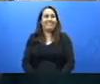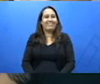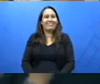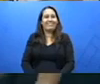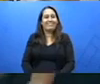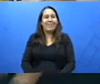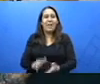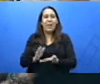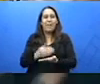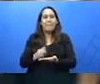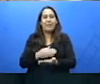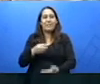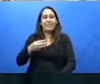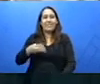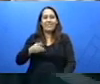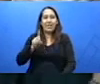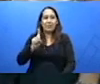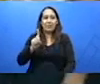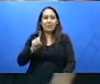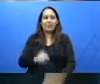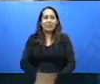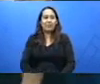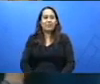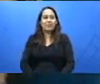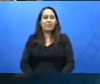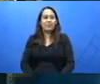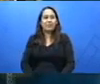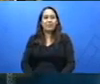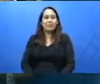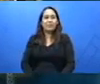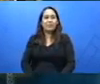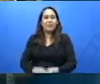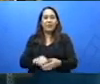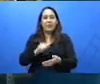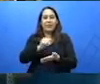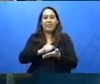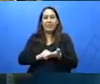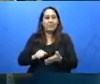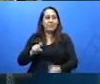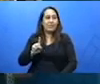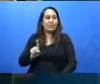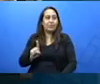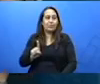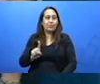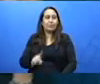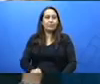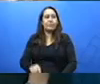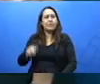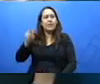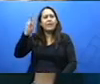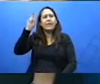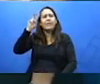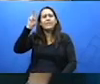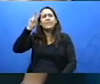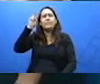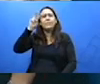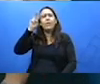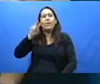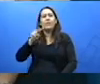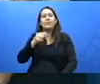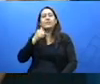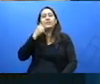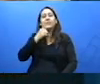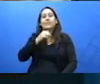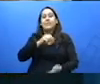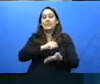Vamos lá, página 31. 1. As memórias de Blandina Franco narram